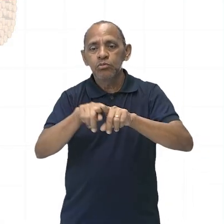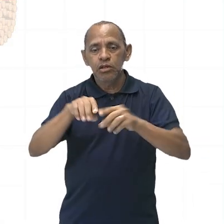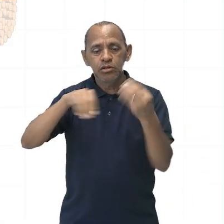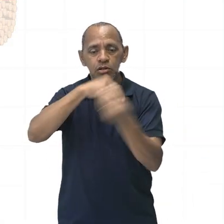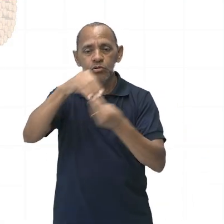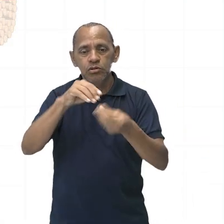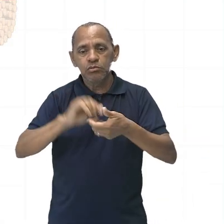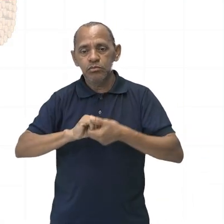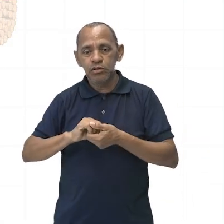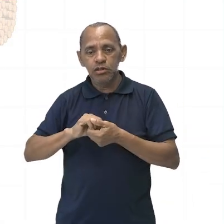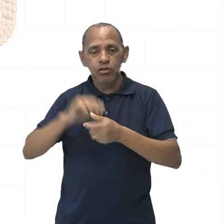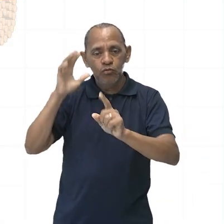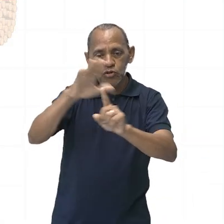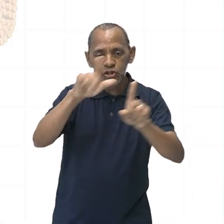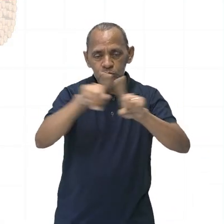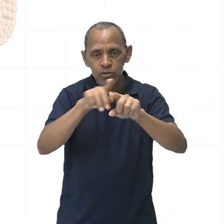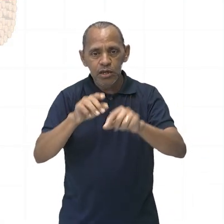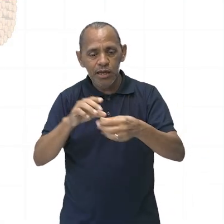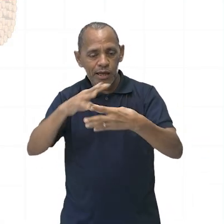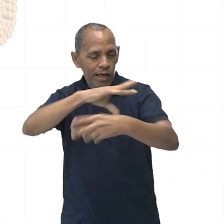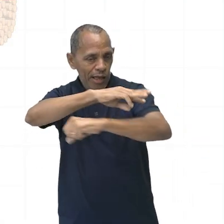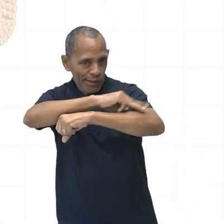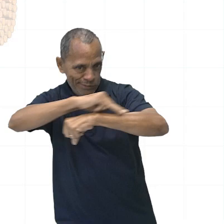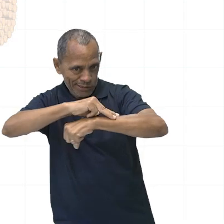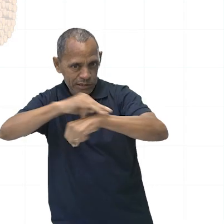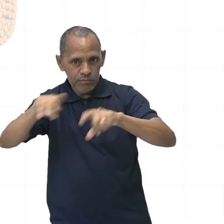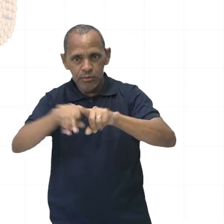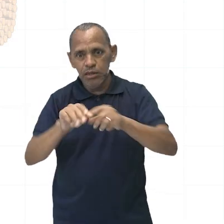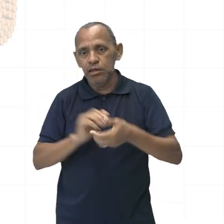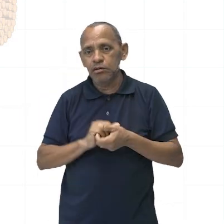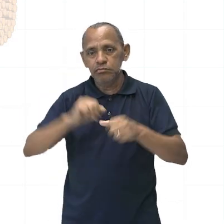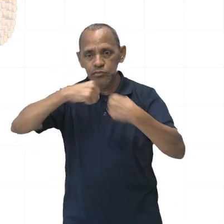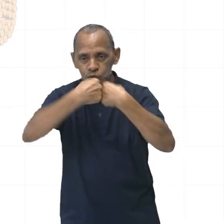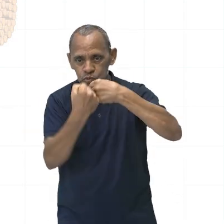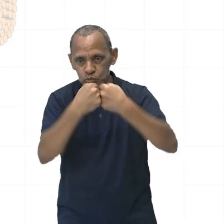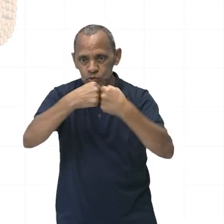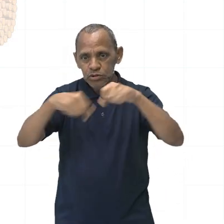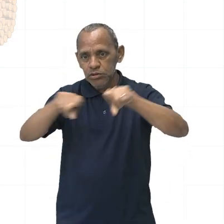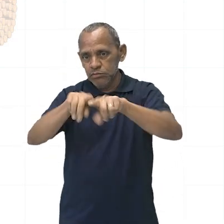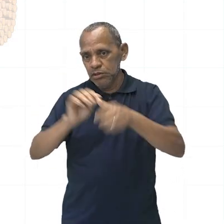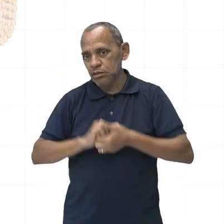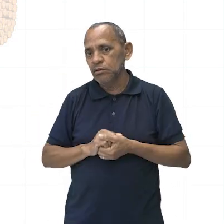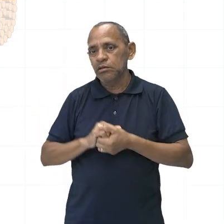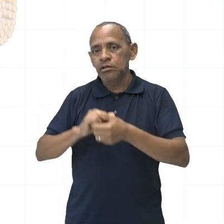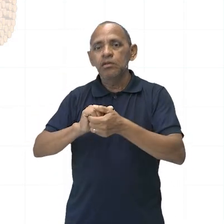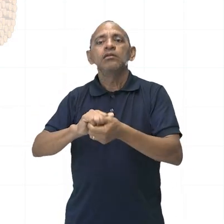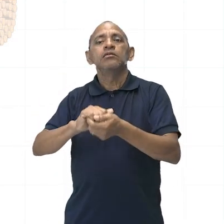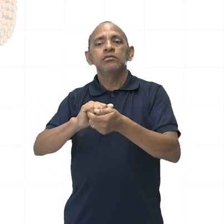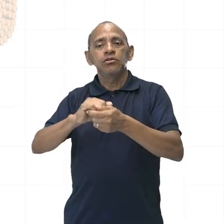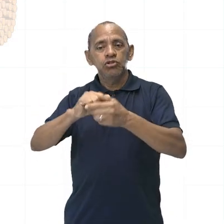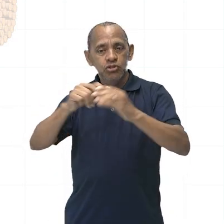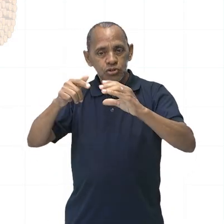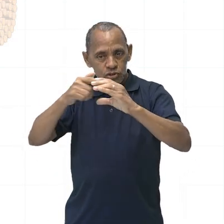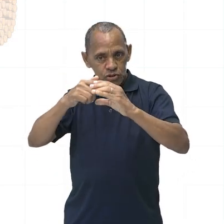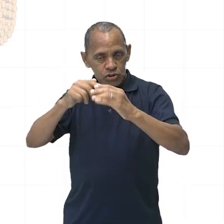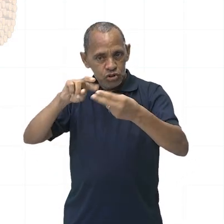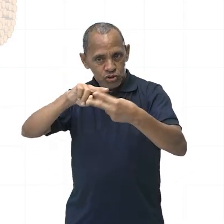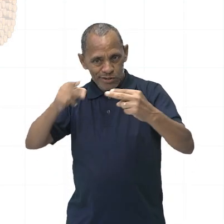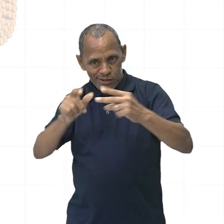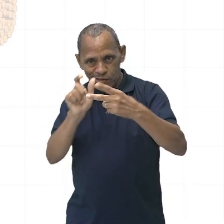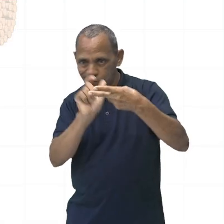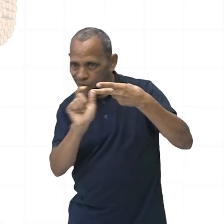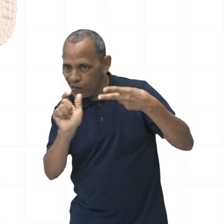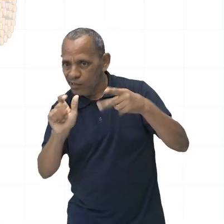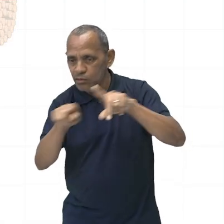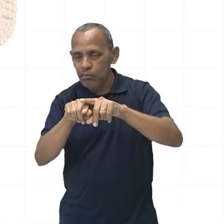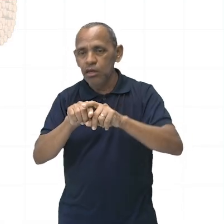ela afeta o tecido conjuntivo e é causada por mutações específicas no gene FBN1, que afeta a estrutura